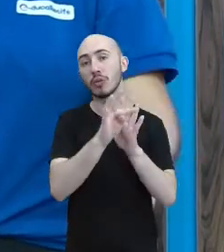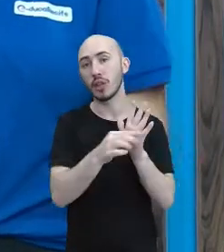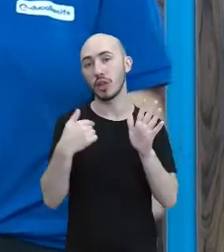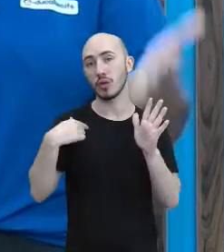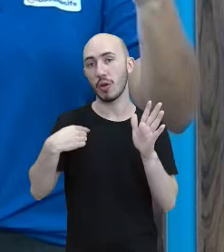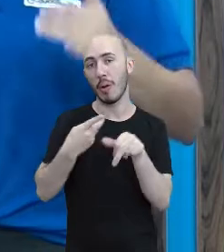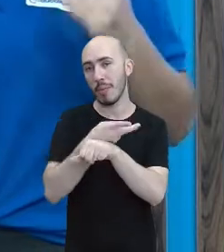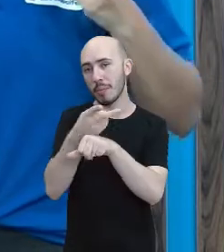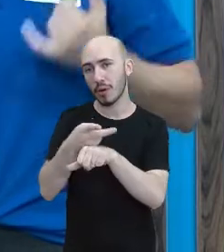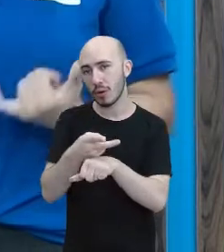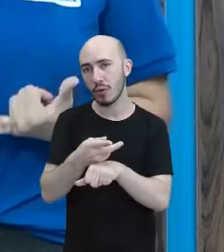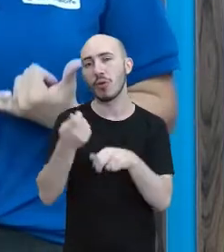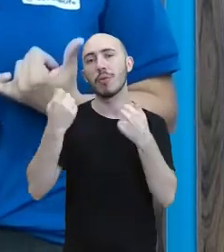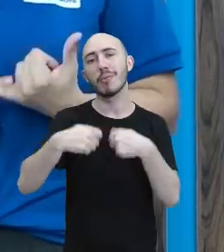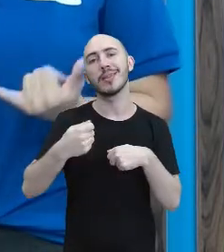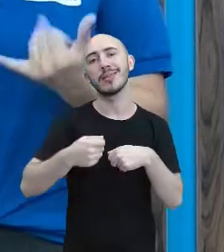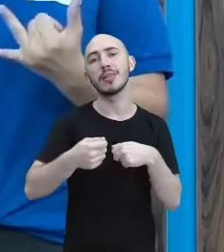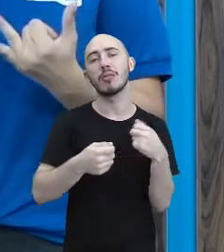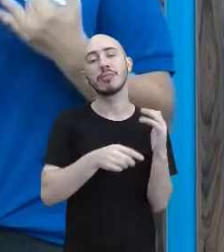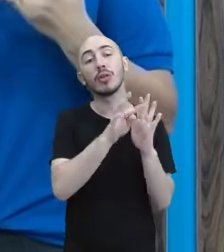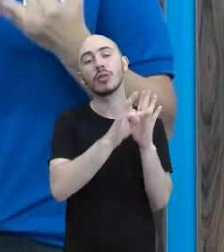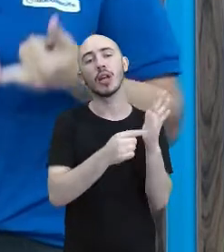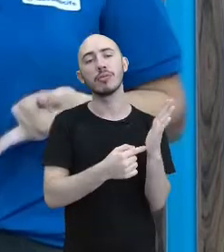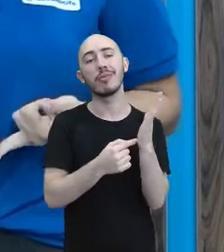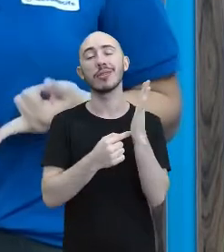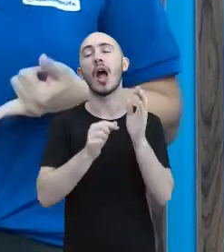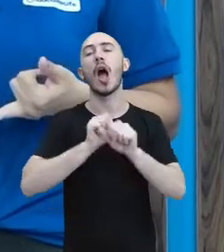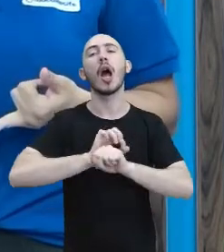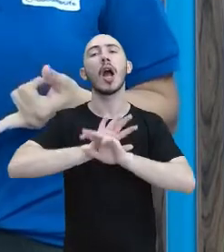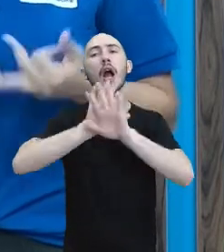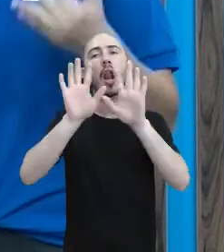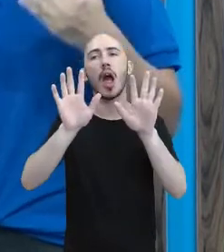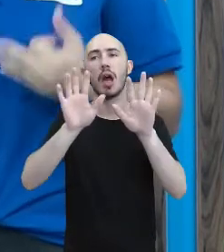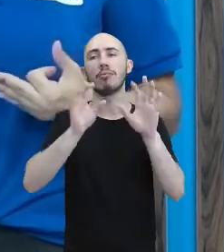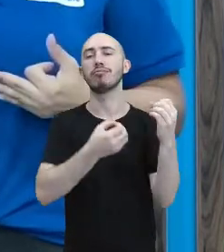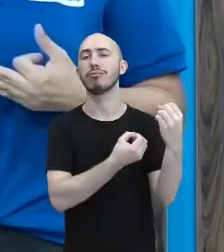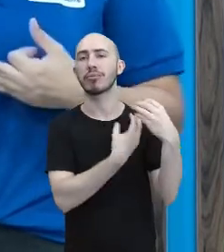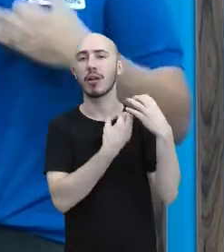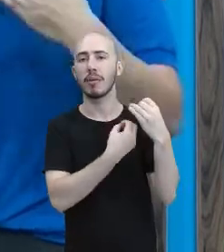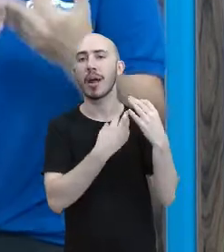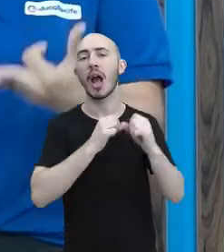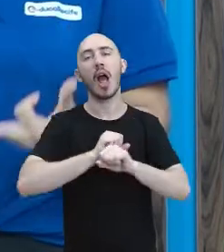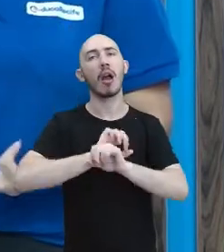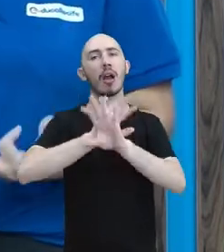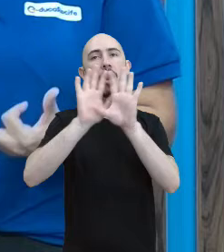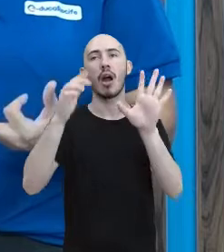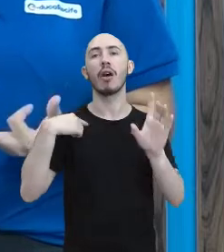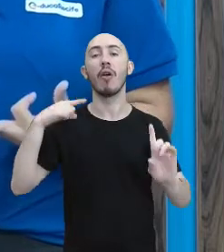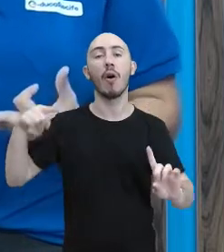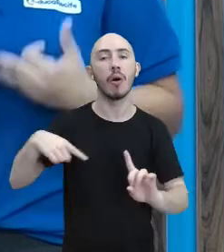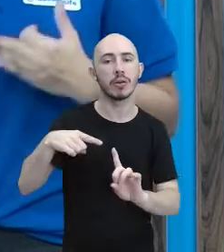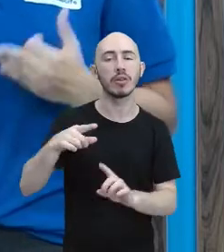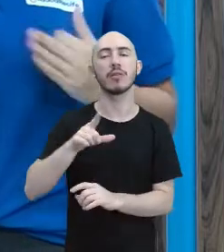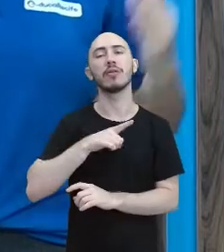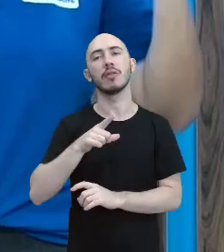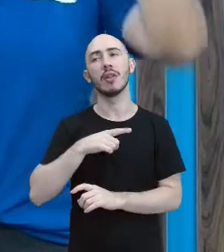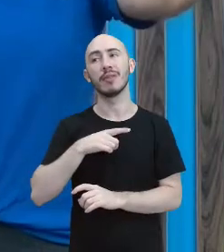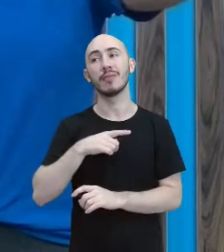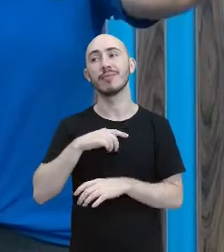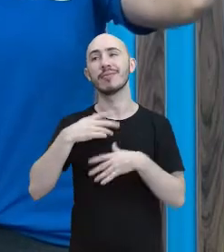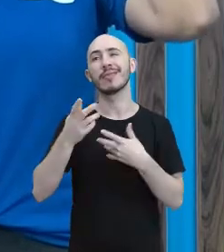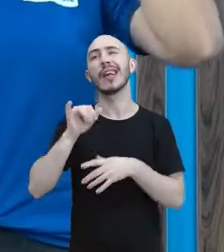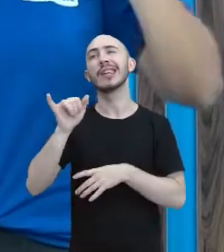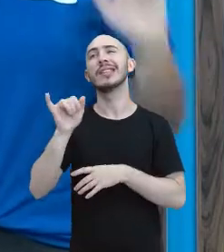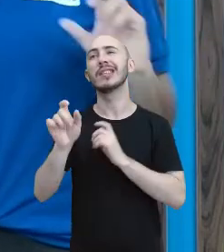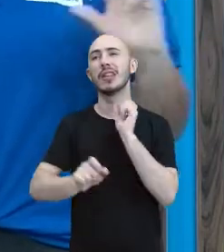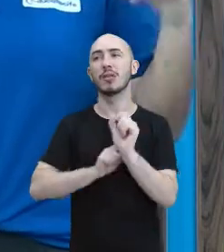busco, ele precisa ser claro, ele precisa ser didático, ele precisa ser específico. Se ele vier em uma